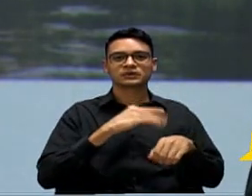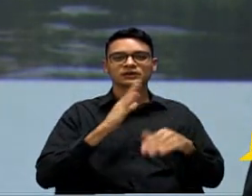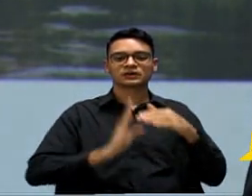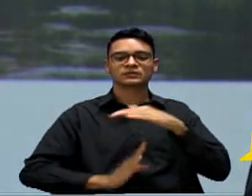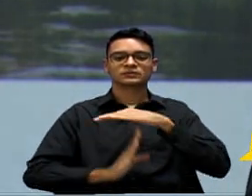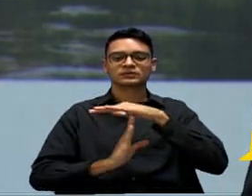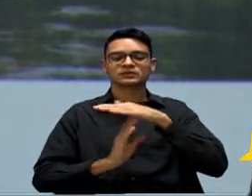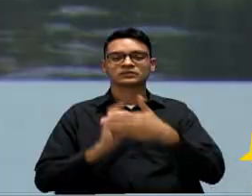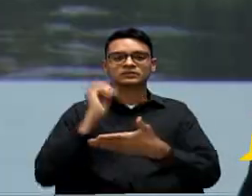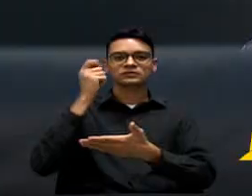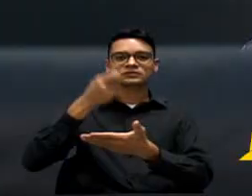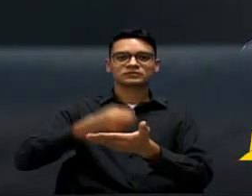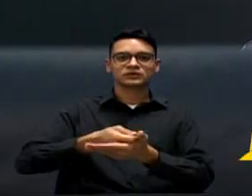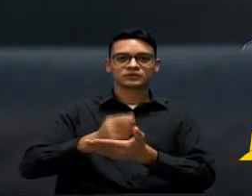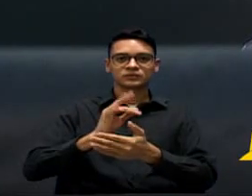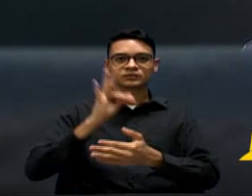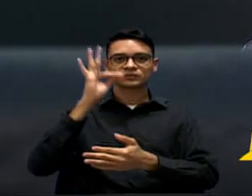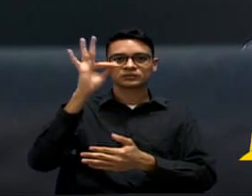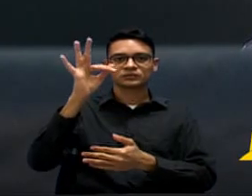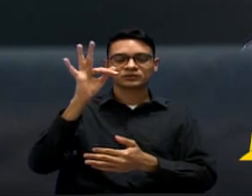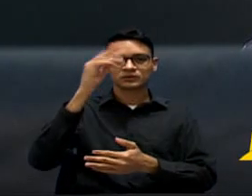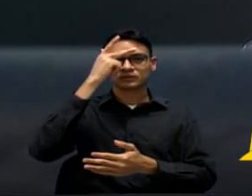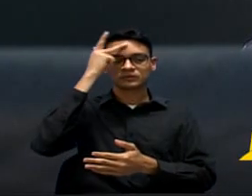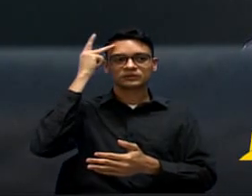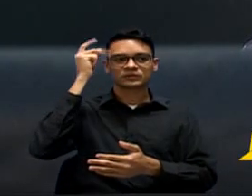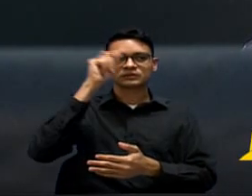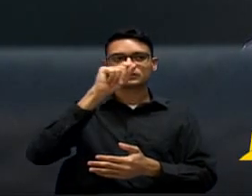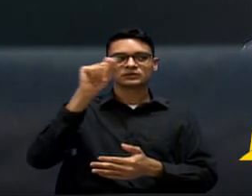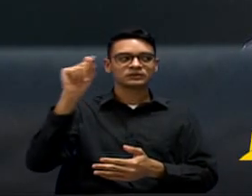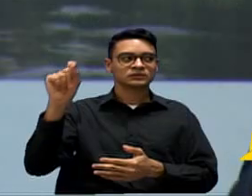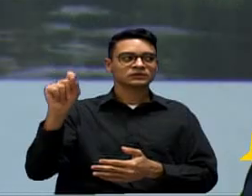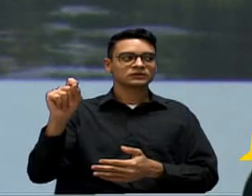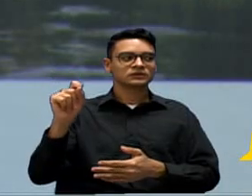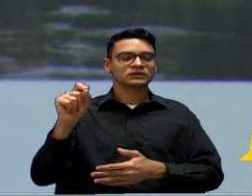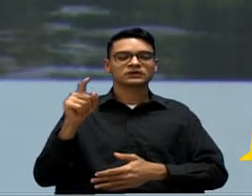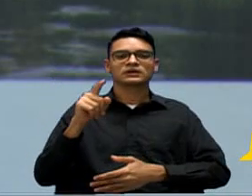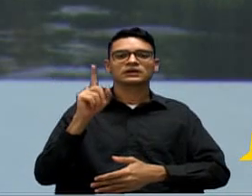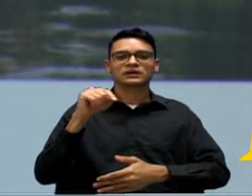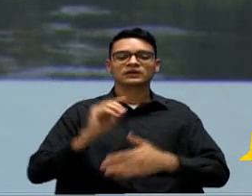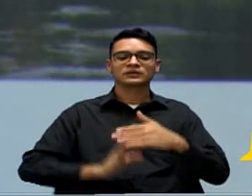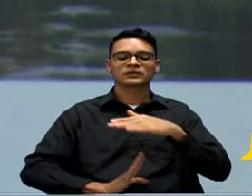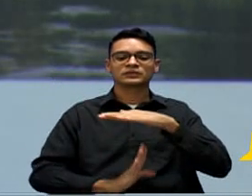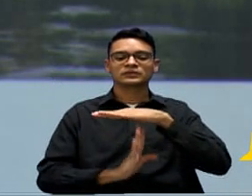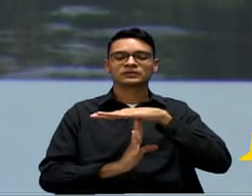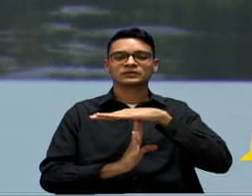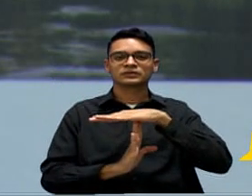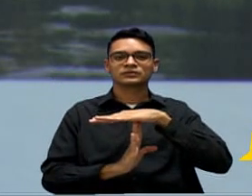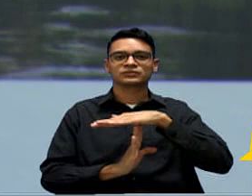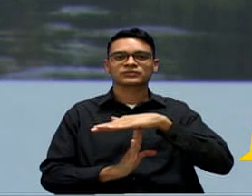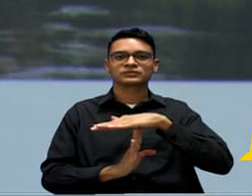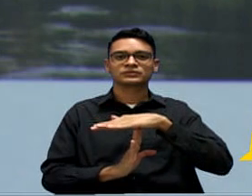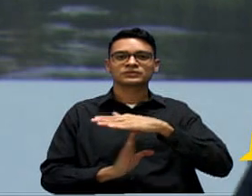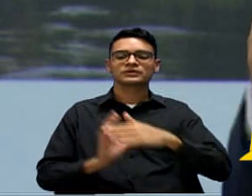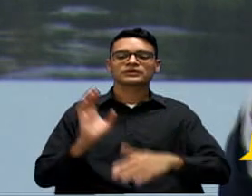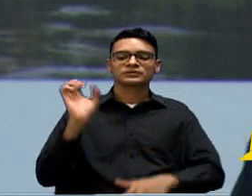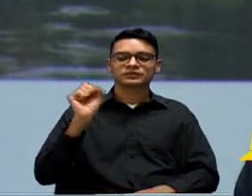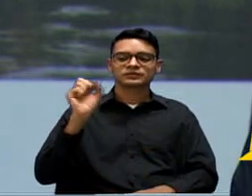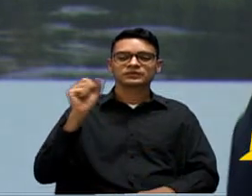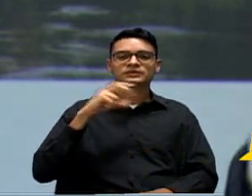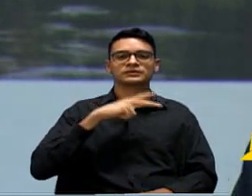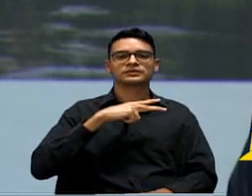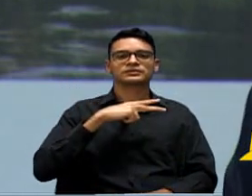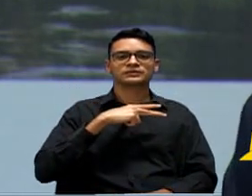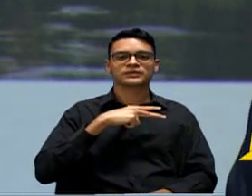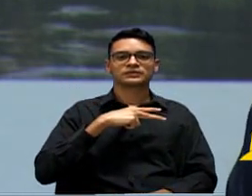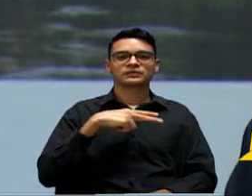pagamento para os futuros servidores públicos municipais, que é o teto da Previdência Privada, que é num